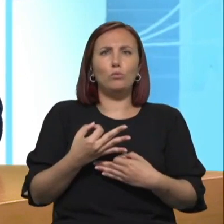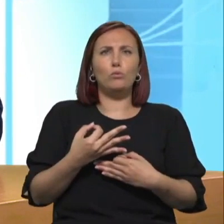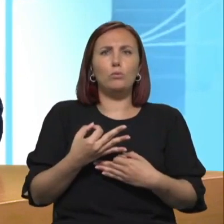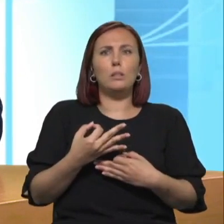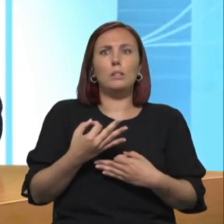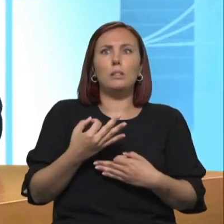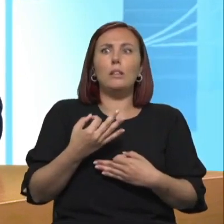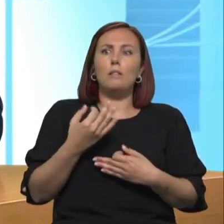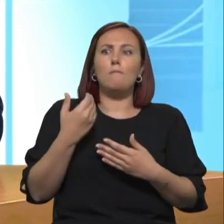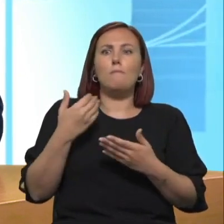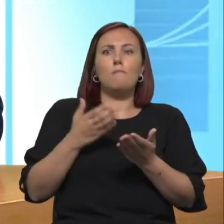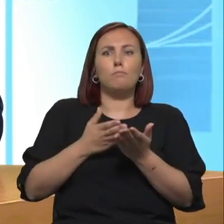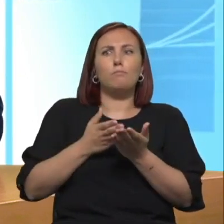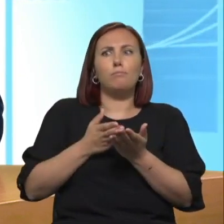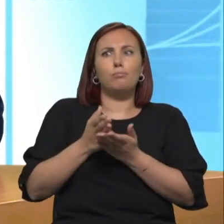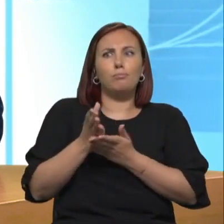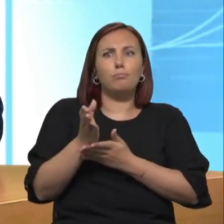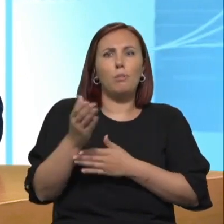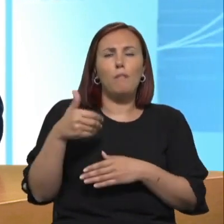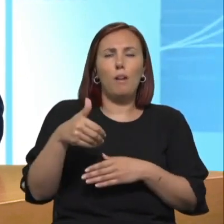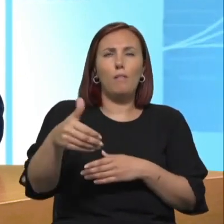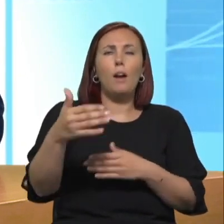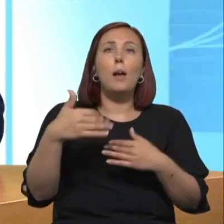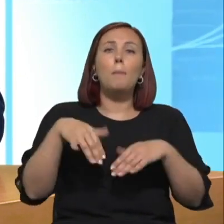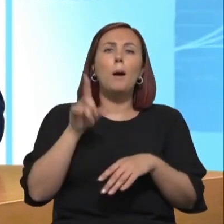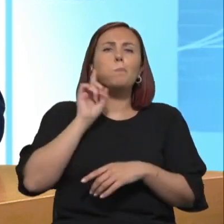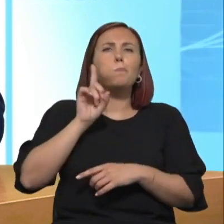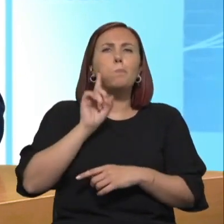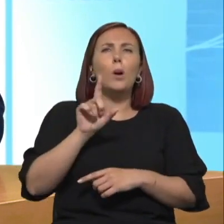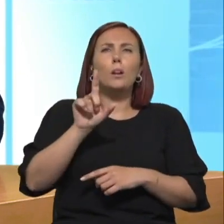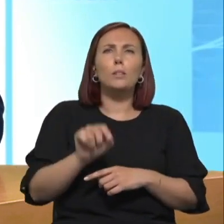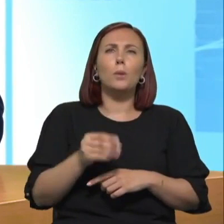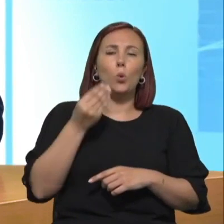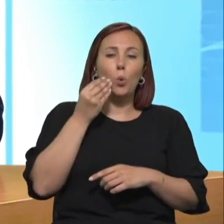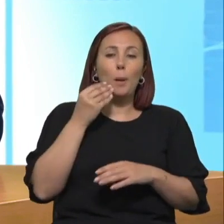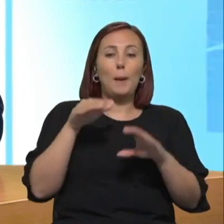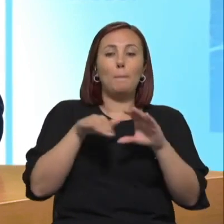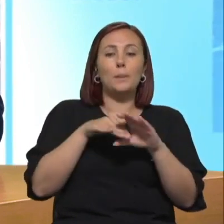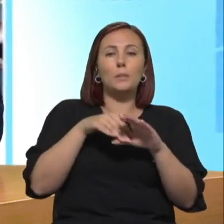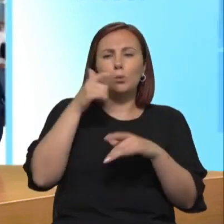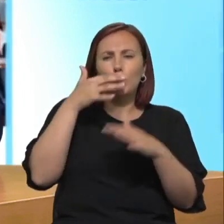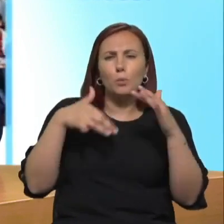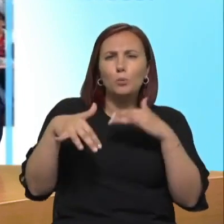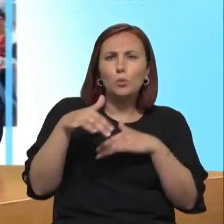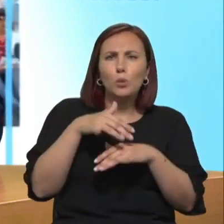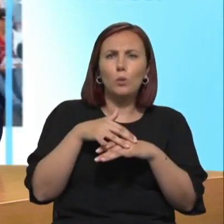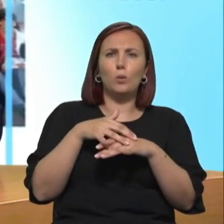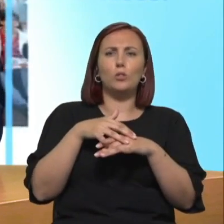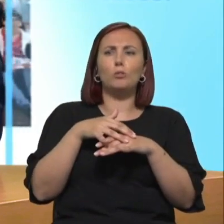durabilidade, mas é importante também que, através da participação cívica, da mobilização